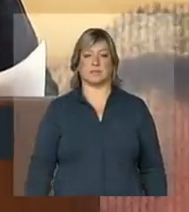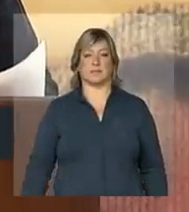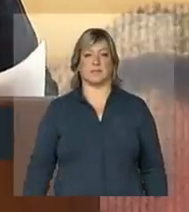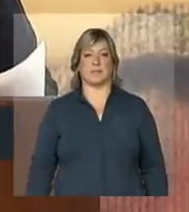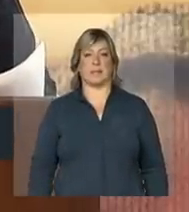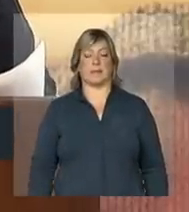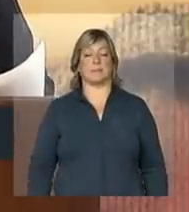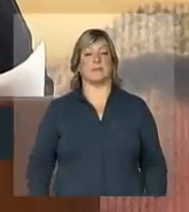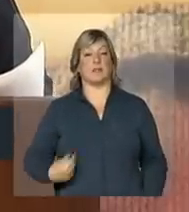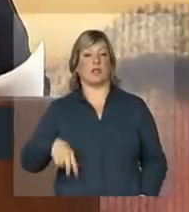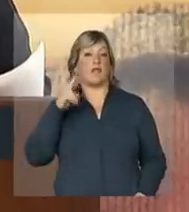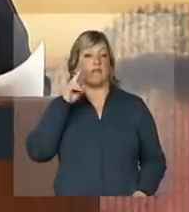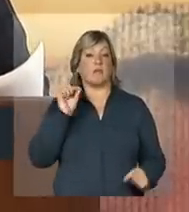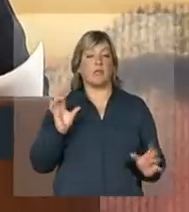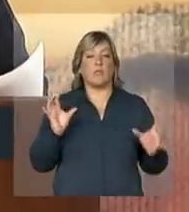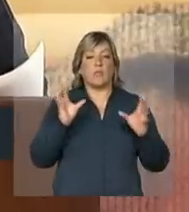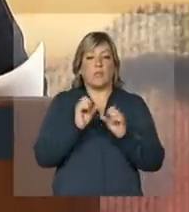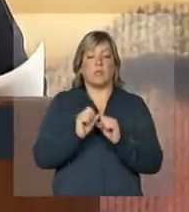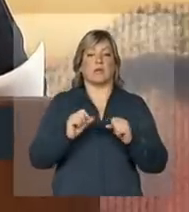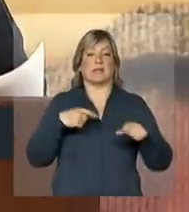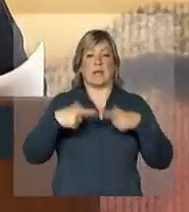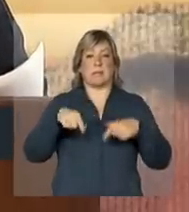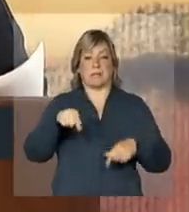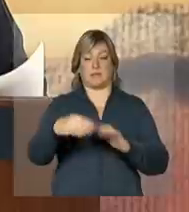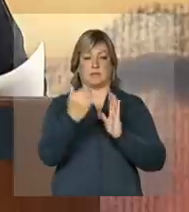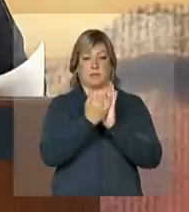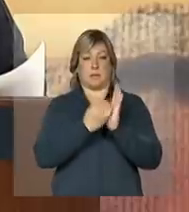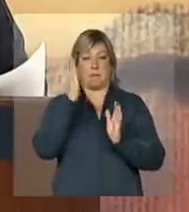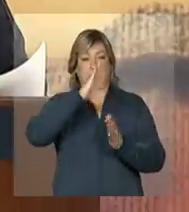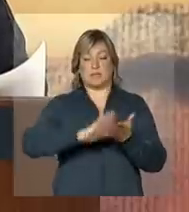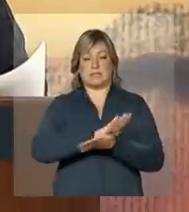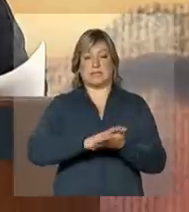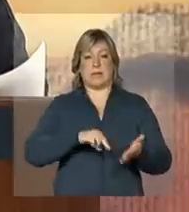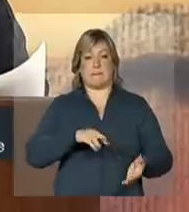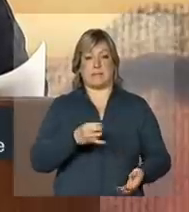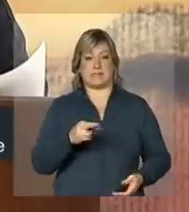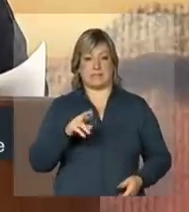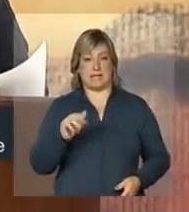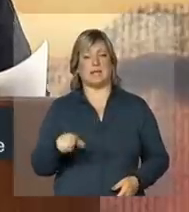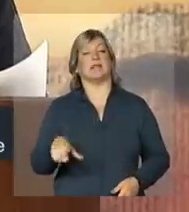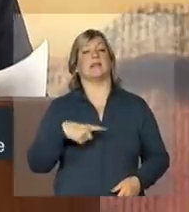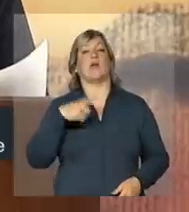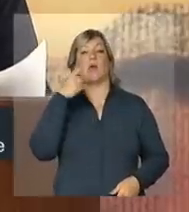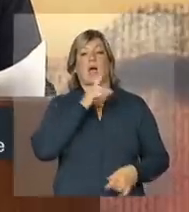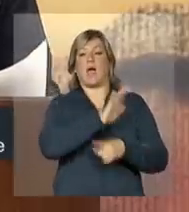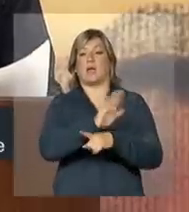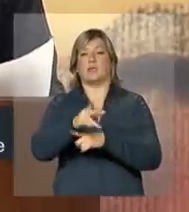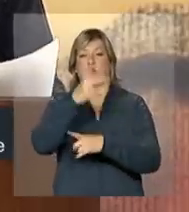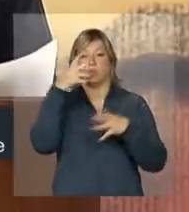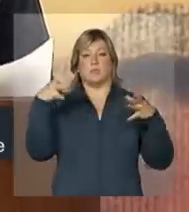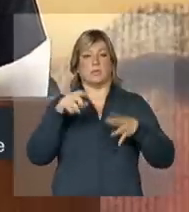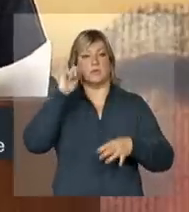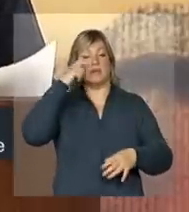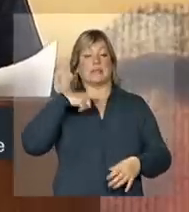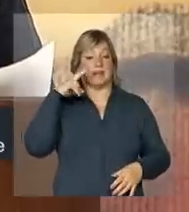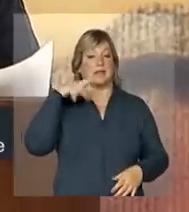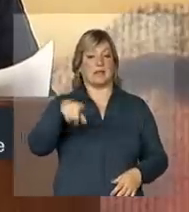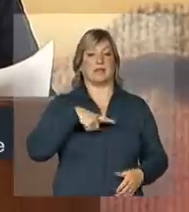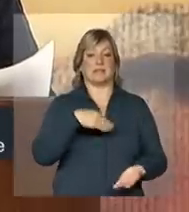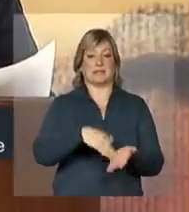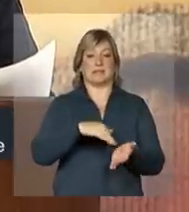se formos olhar o conjunto das ações do Brasil sem miséria Elas têm cons seguido chegar na população negra vejo aqui o secretário